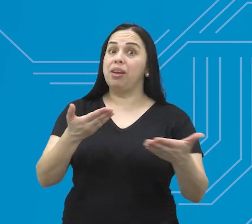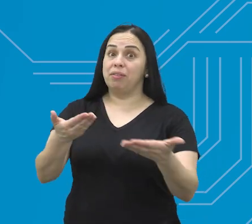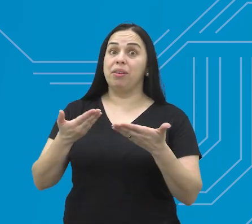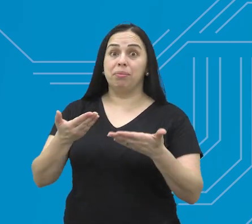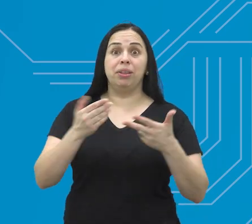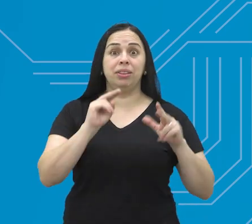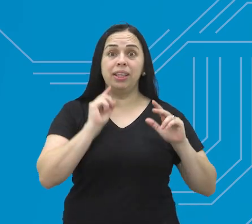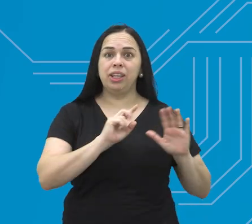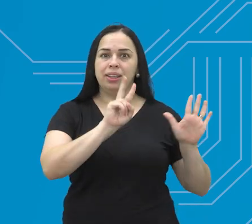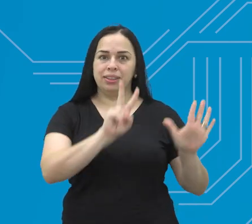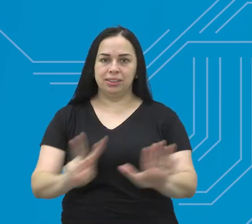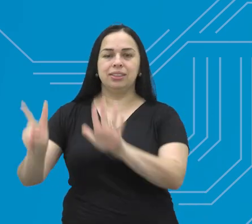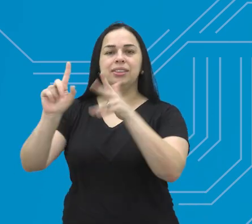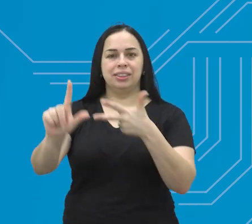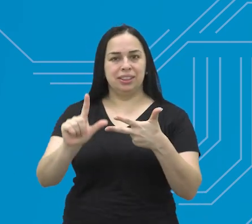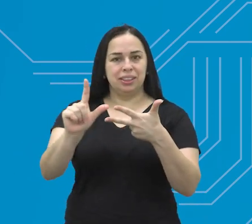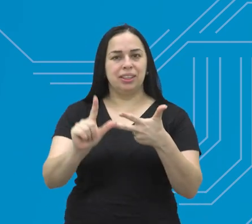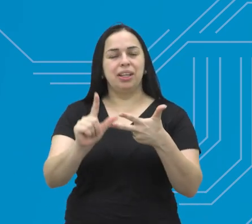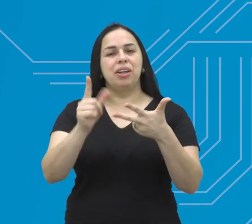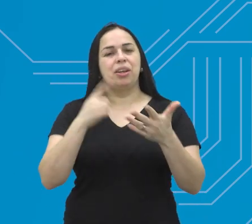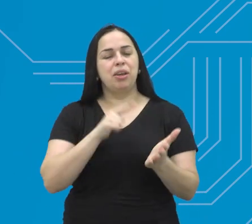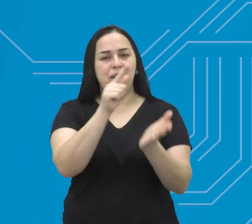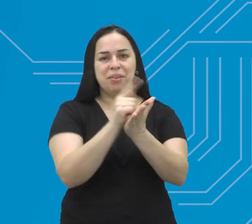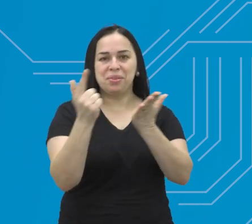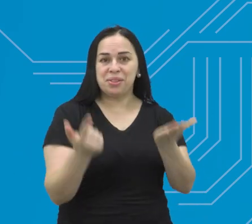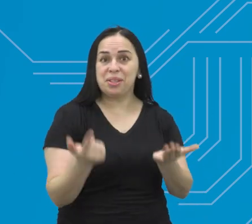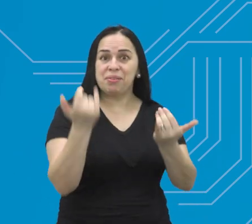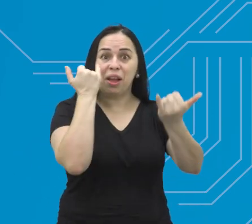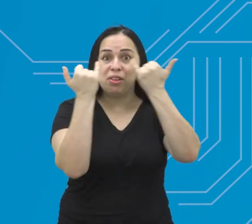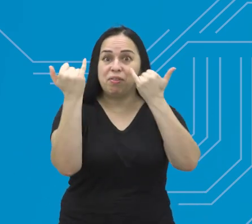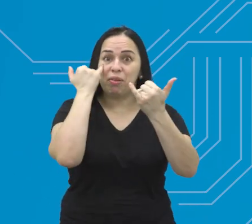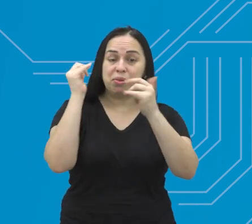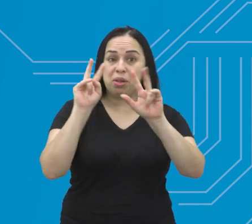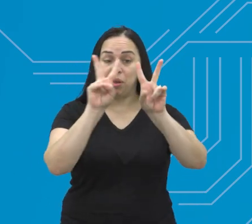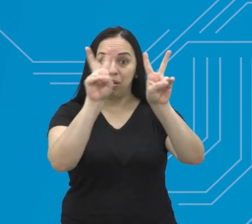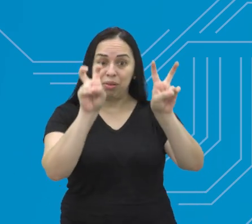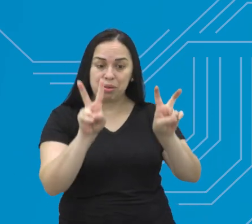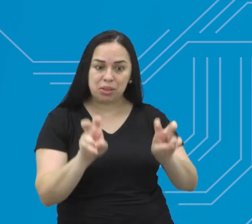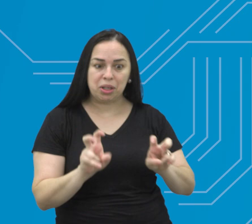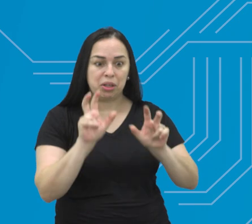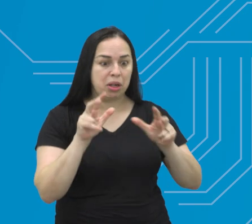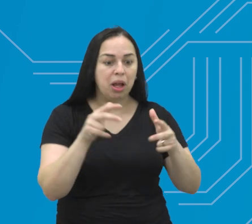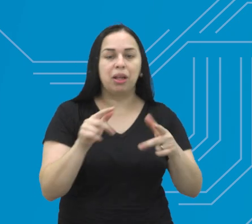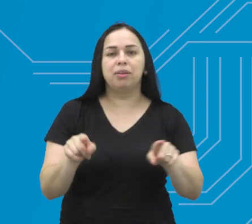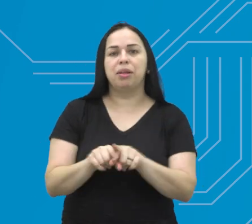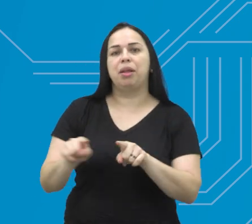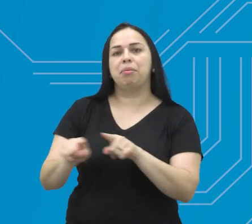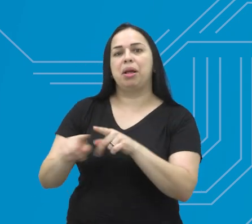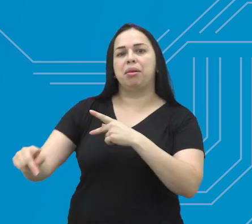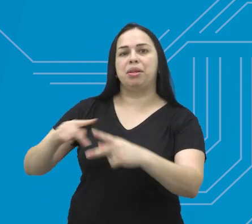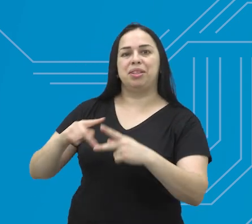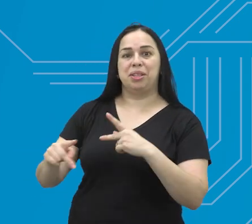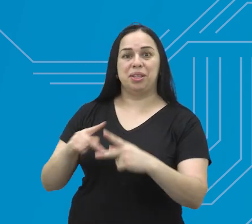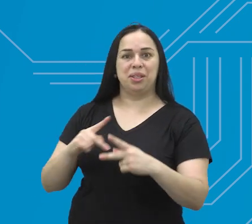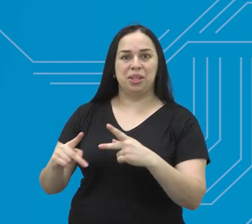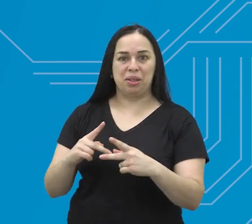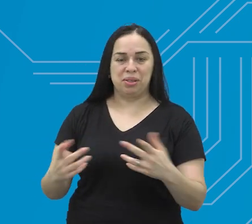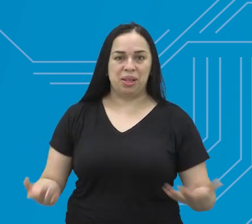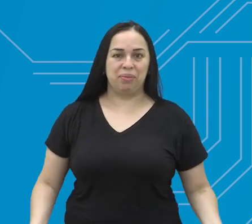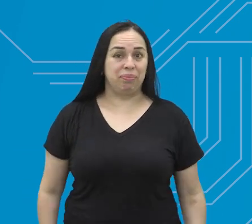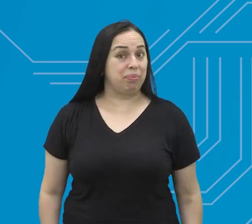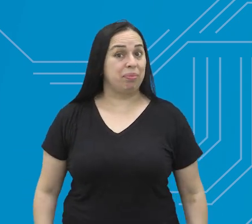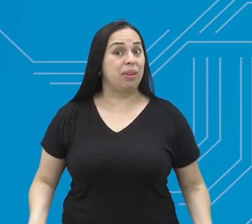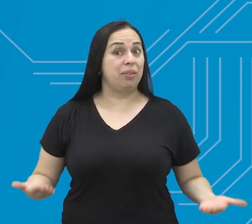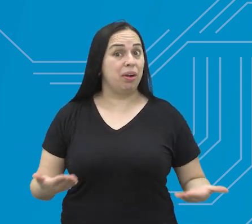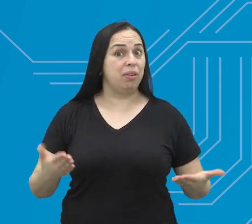Olá, seja muito bem-vindo ao Semana Legislativa, nosso jornal com as principais notícias que marcaram a semana